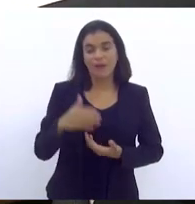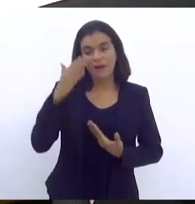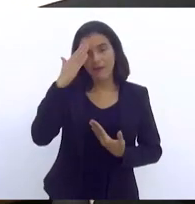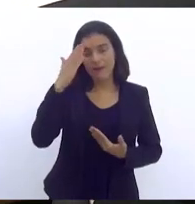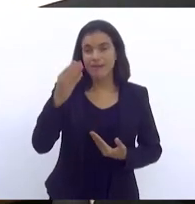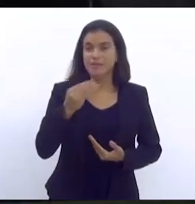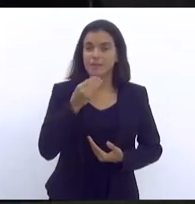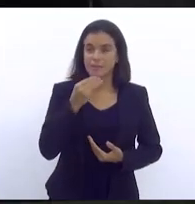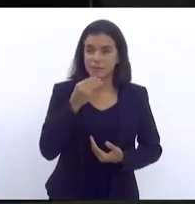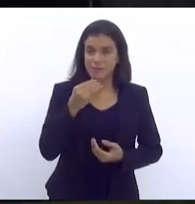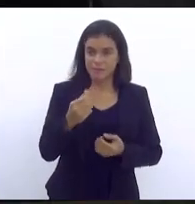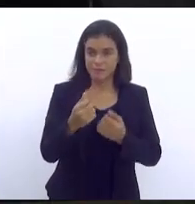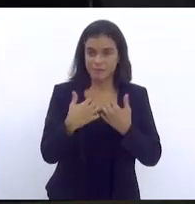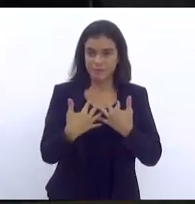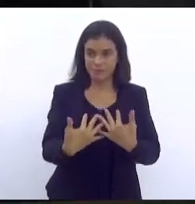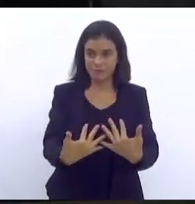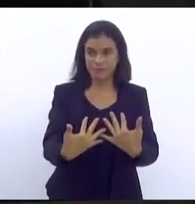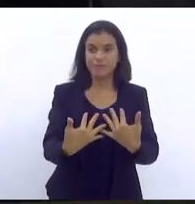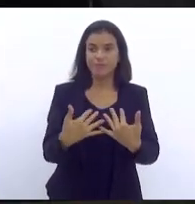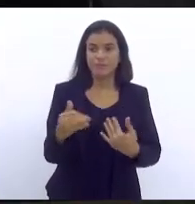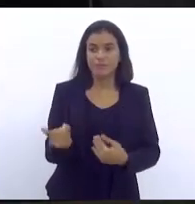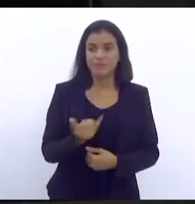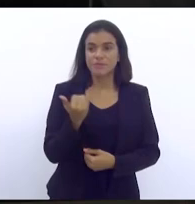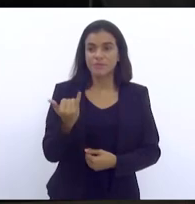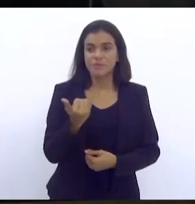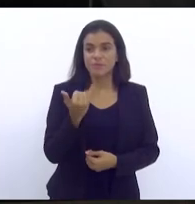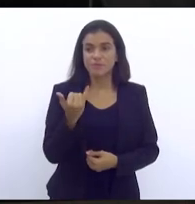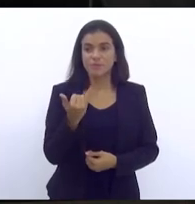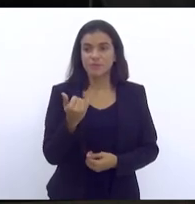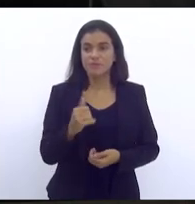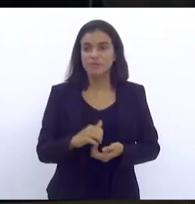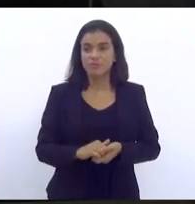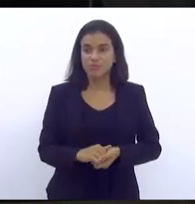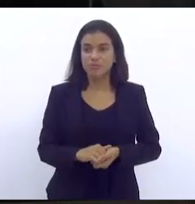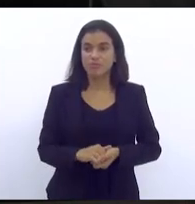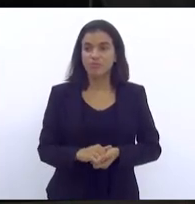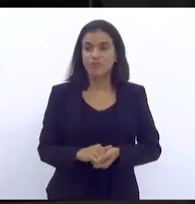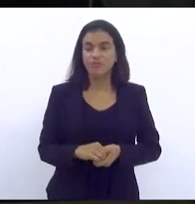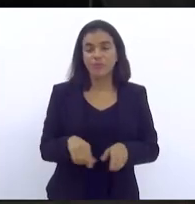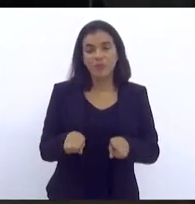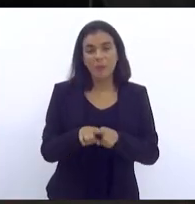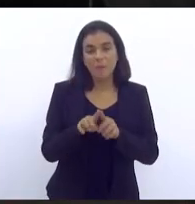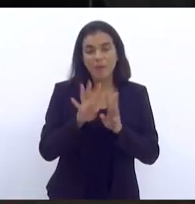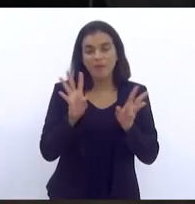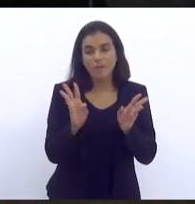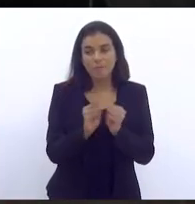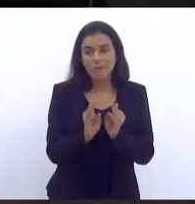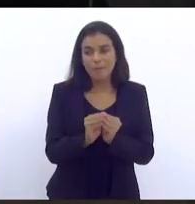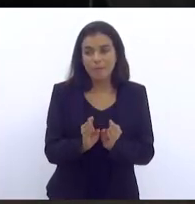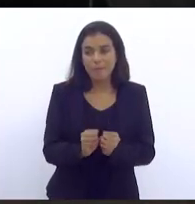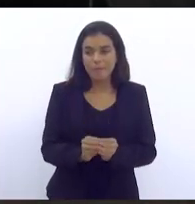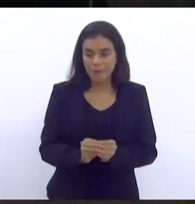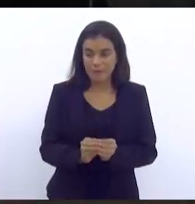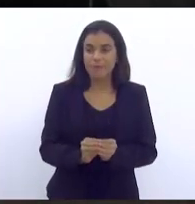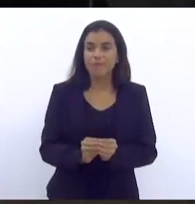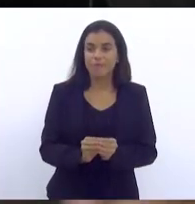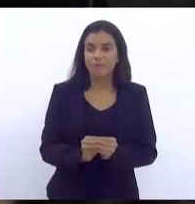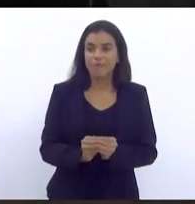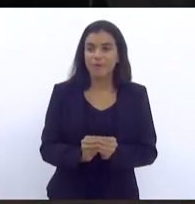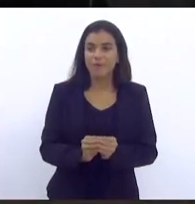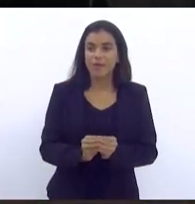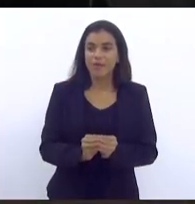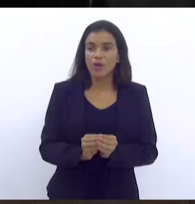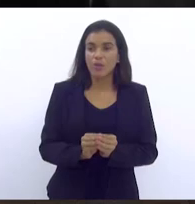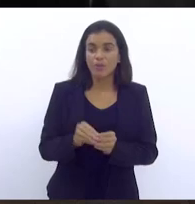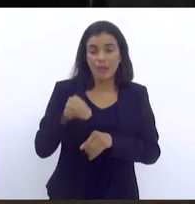pela audiência pública muito importante e E aí eu vou ser bem breve para trazer eh